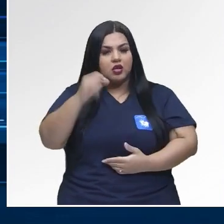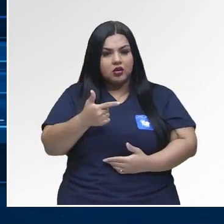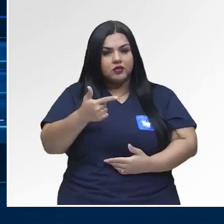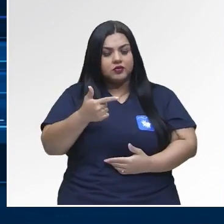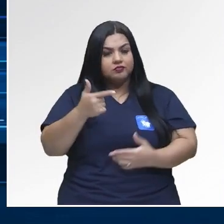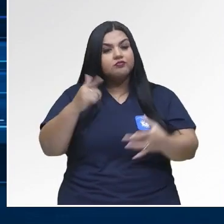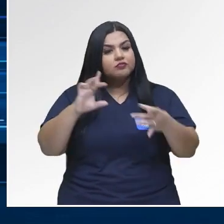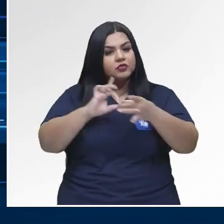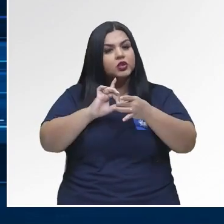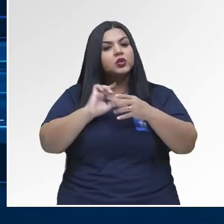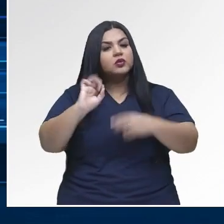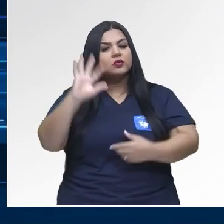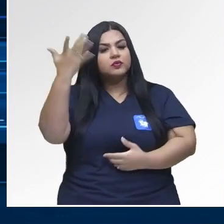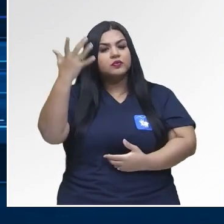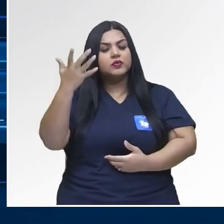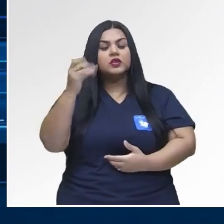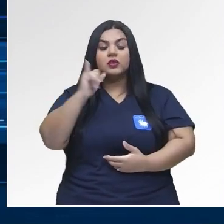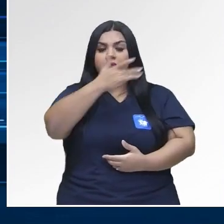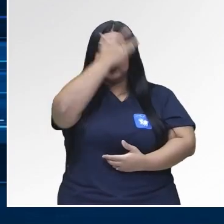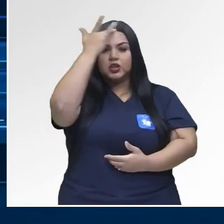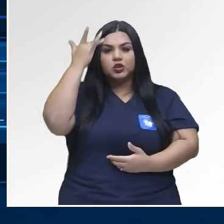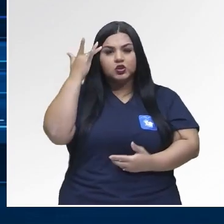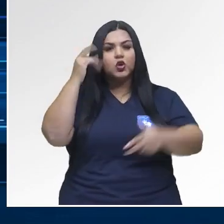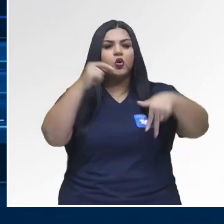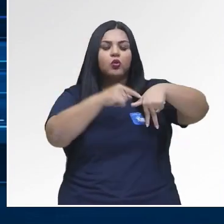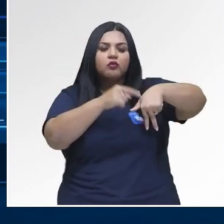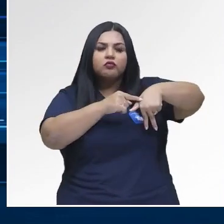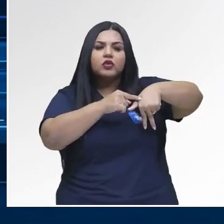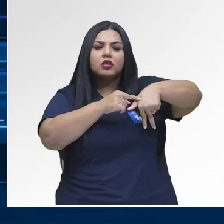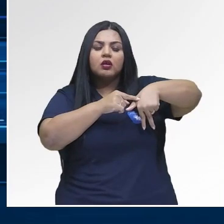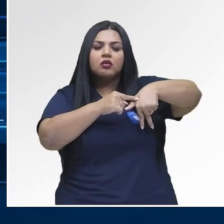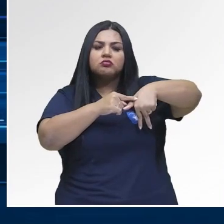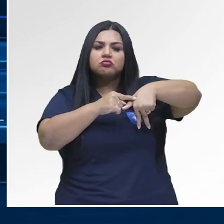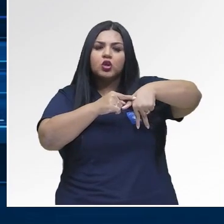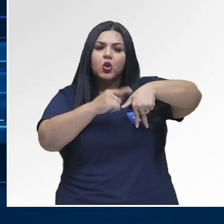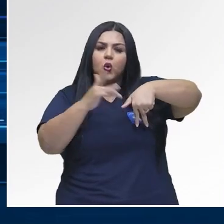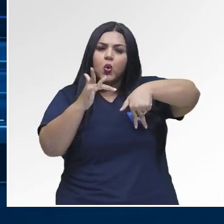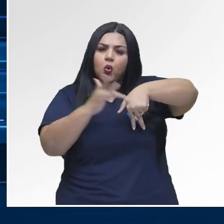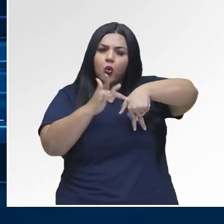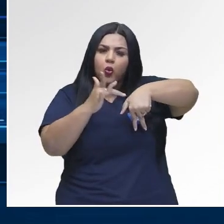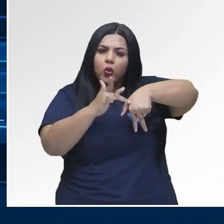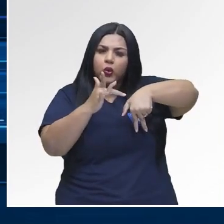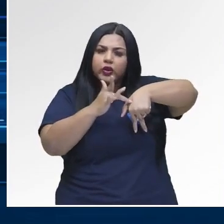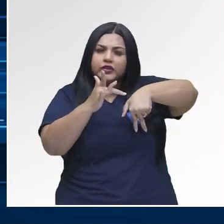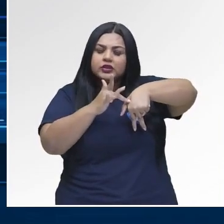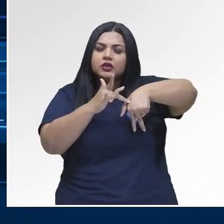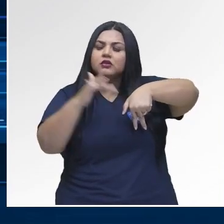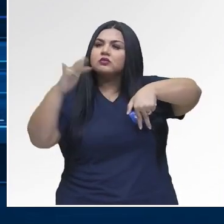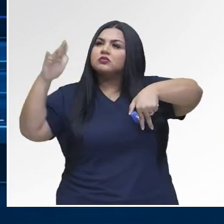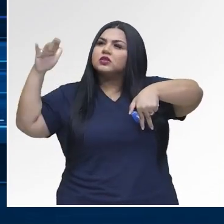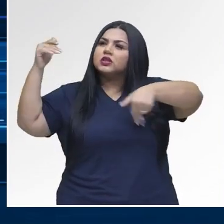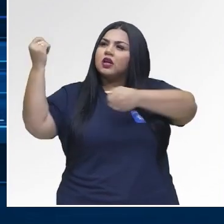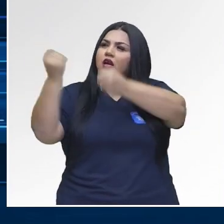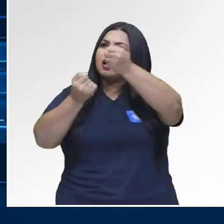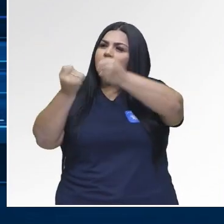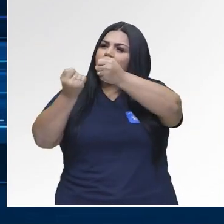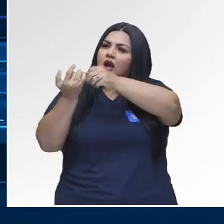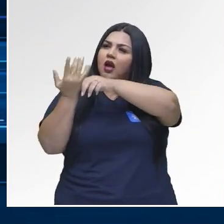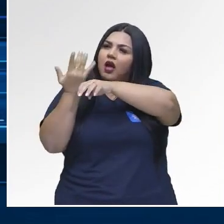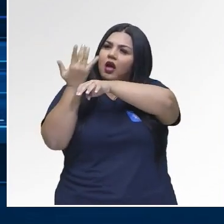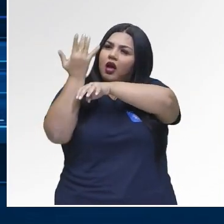mesmas. Então, o que acontece? Se a pessoa ficar exposta a fumaça de carros, fumaça